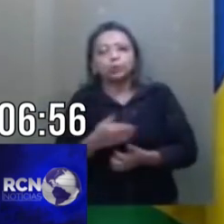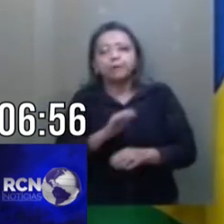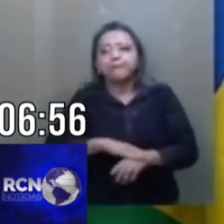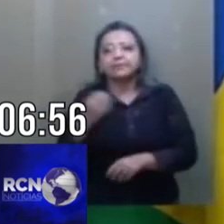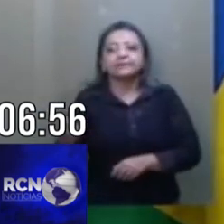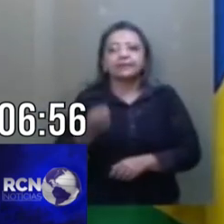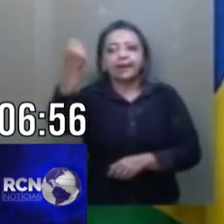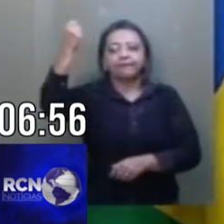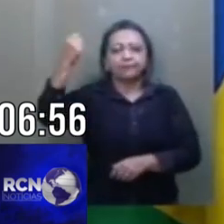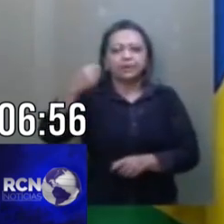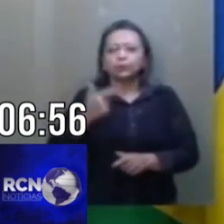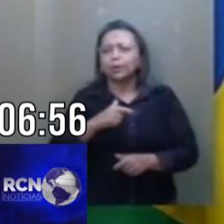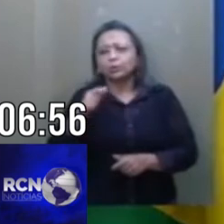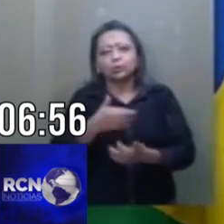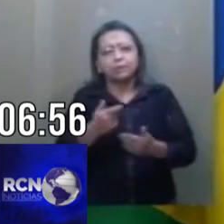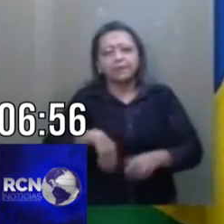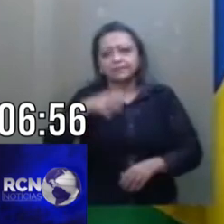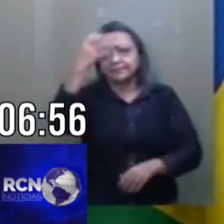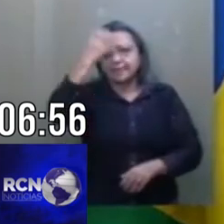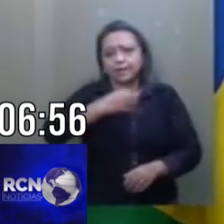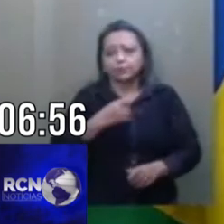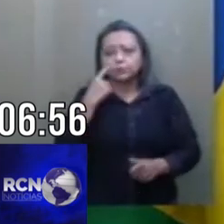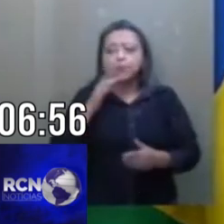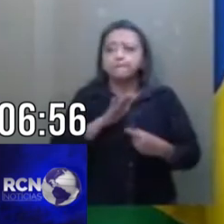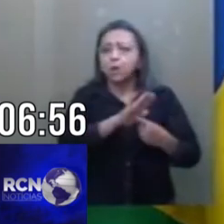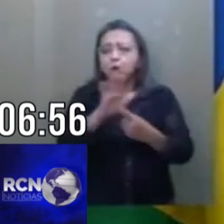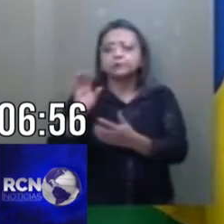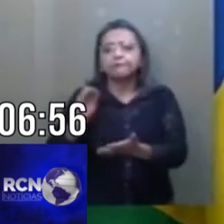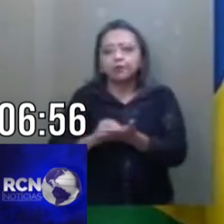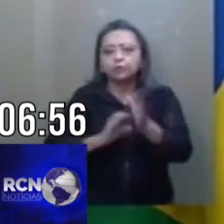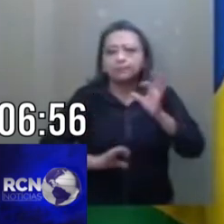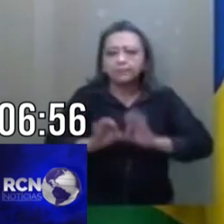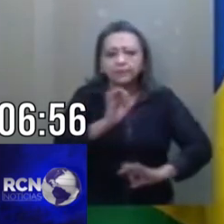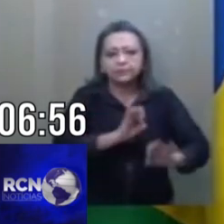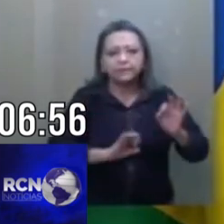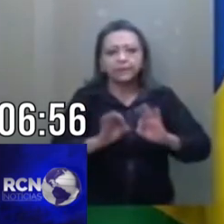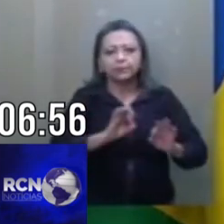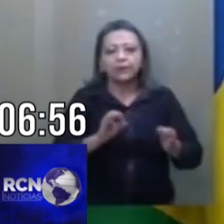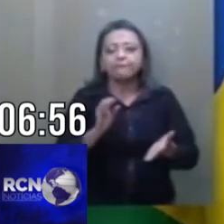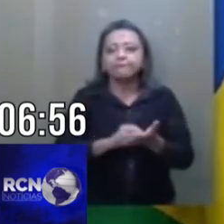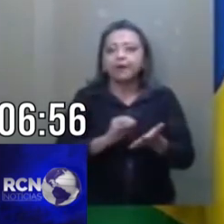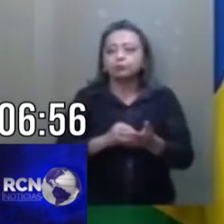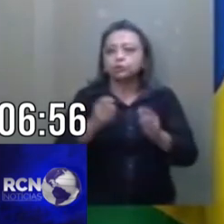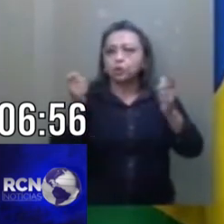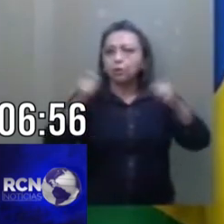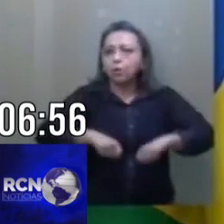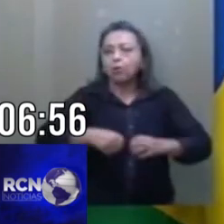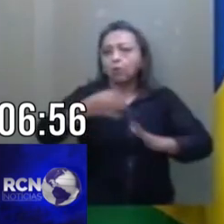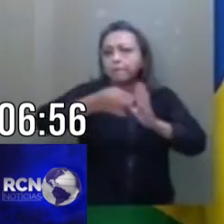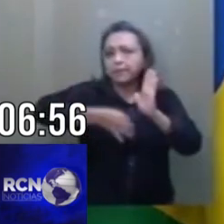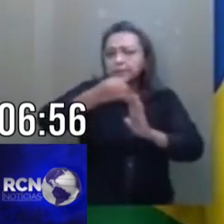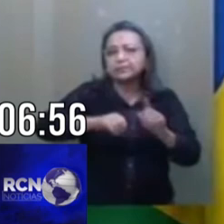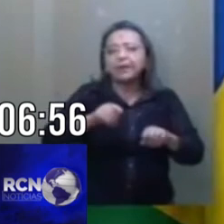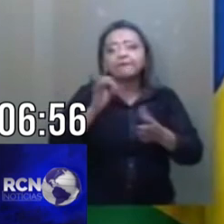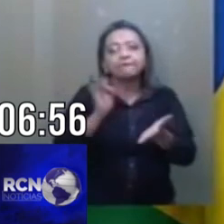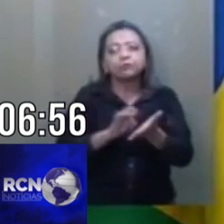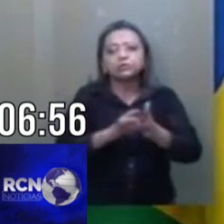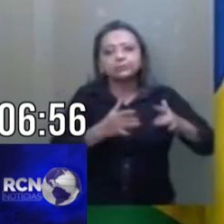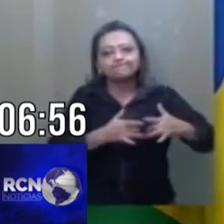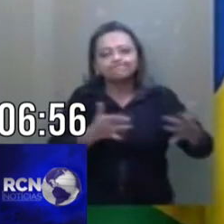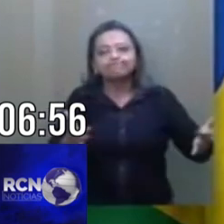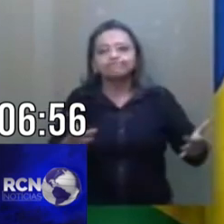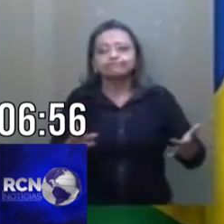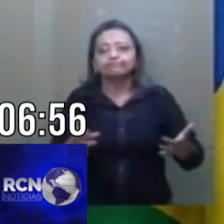Não tem nada mais sério do que isso. Isso mostra a falta de planejamento do governo, a falta de competência, a insensibilidade da